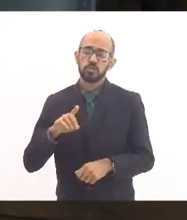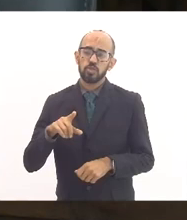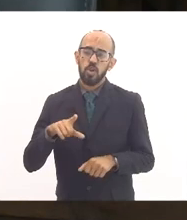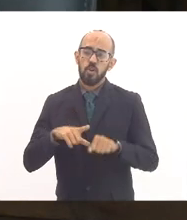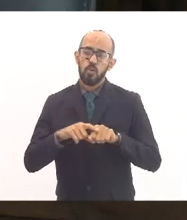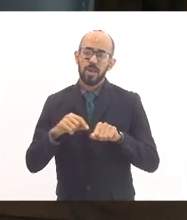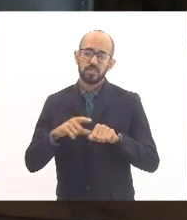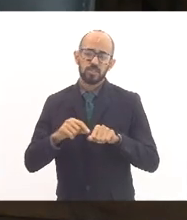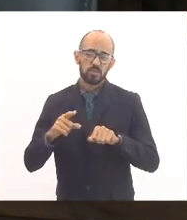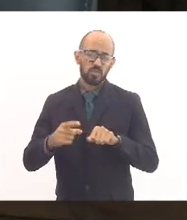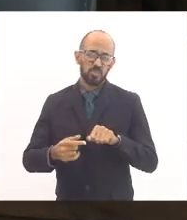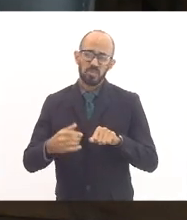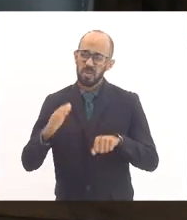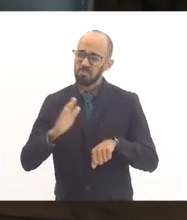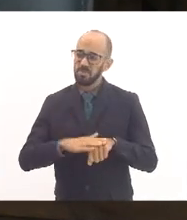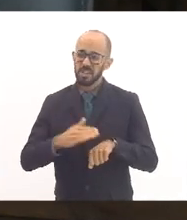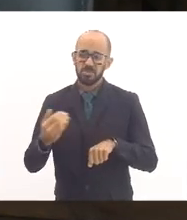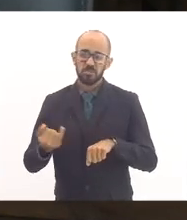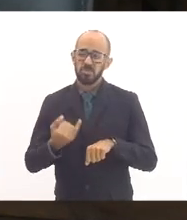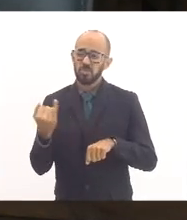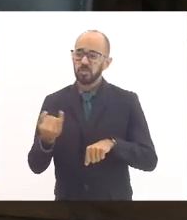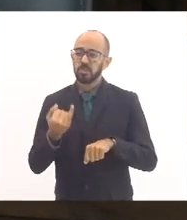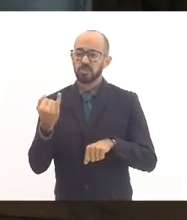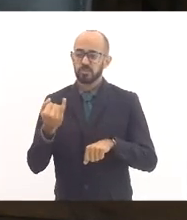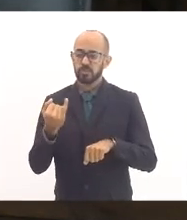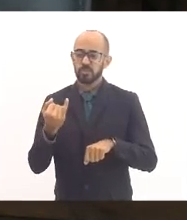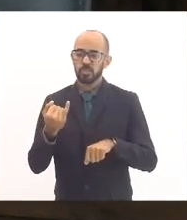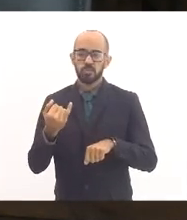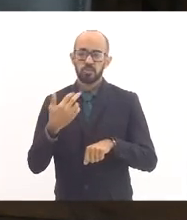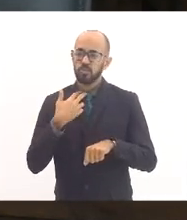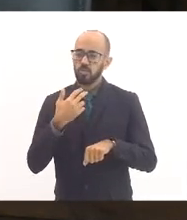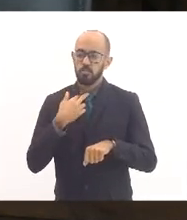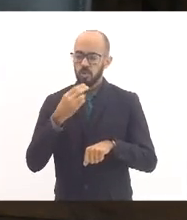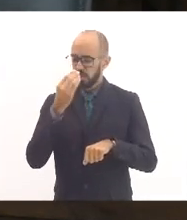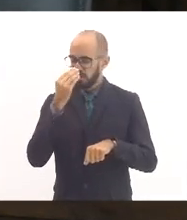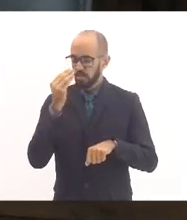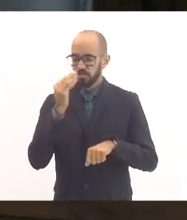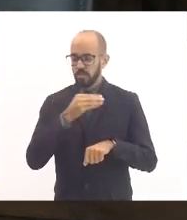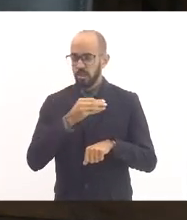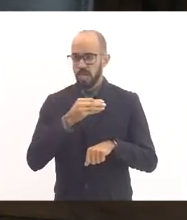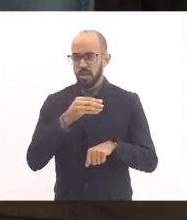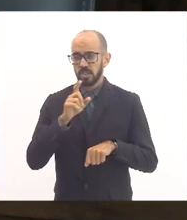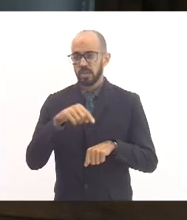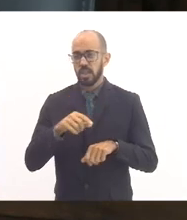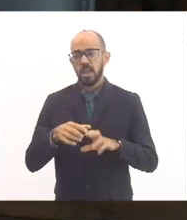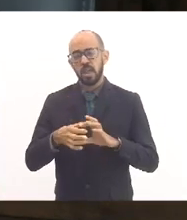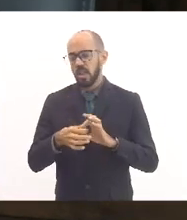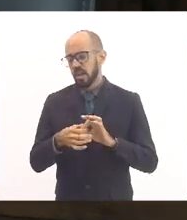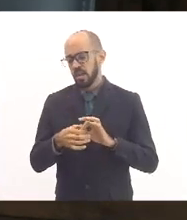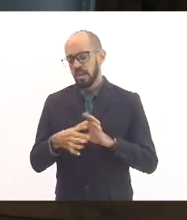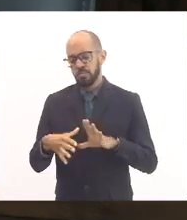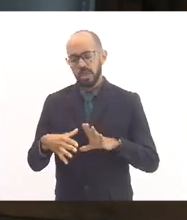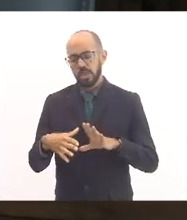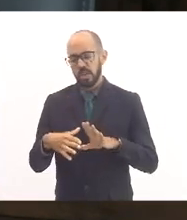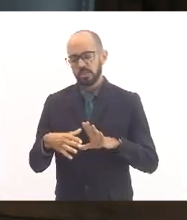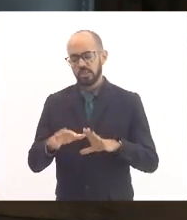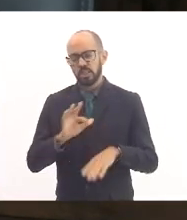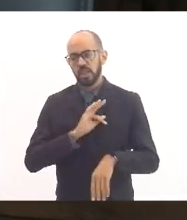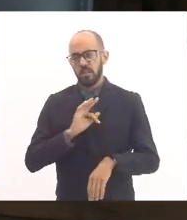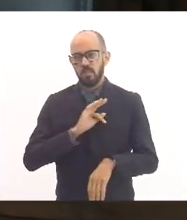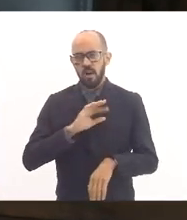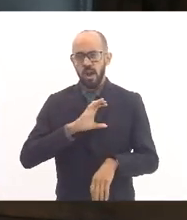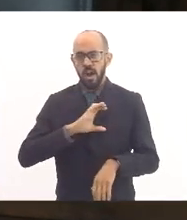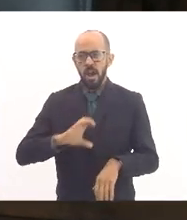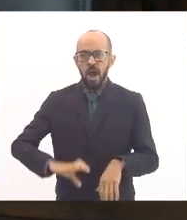pétrea que é ou seja aquilo que a gente não pode abrir mão que é dar autonomia da Polícia Civil E